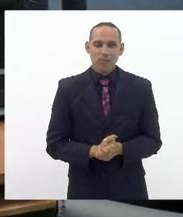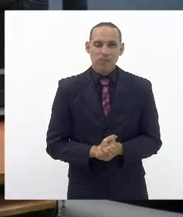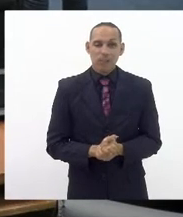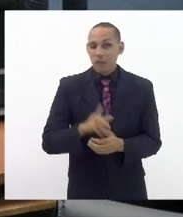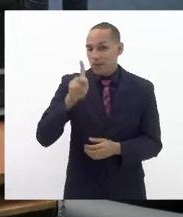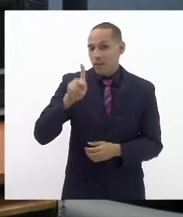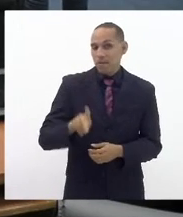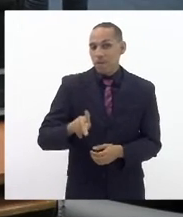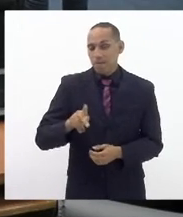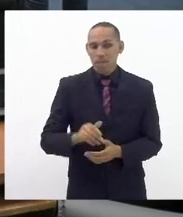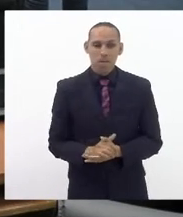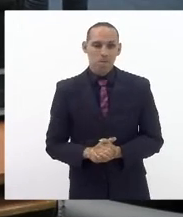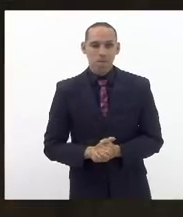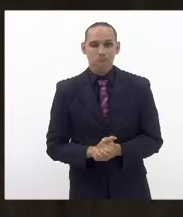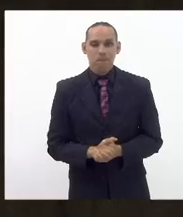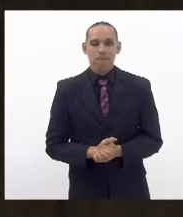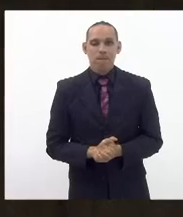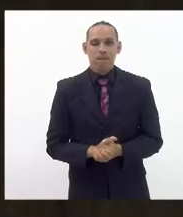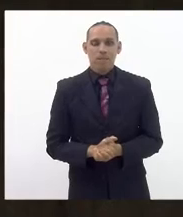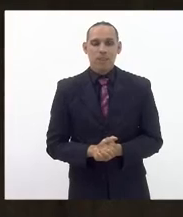Senhora Presidente,